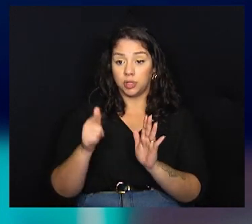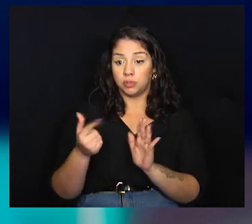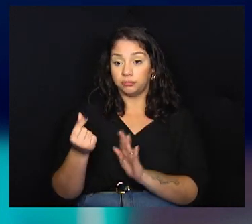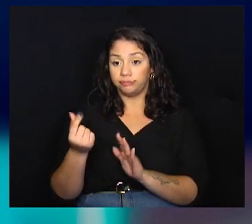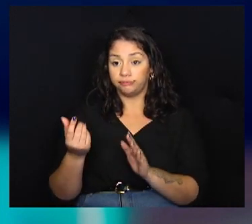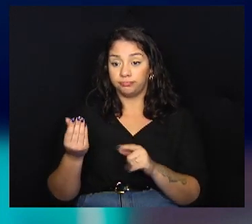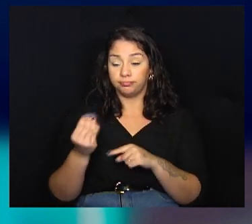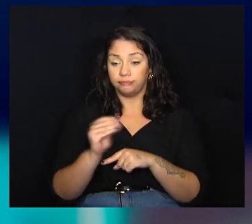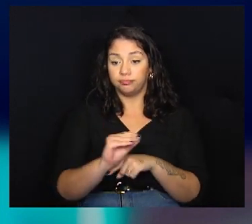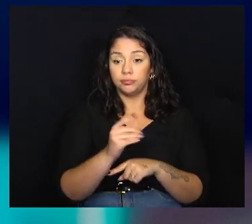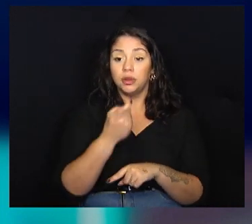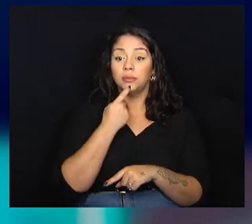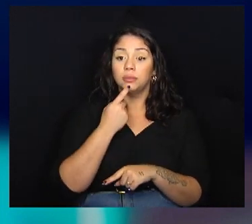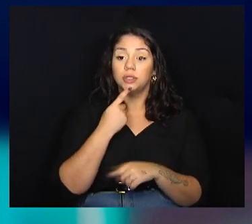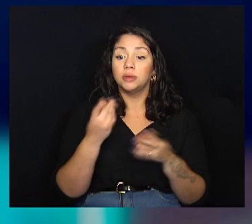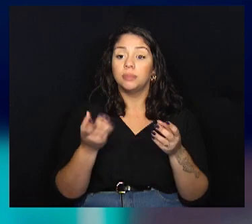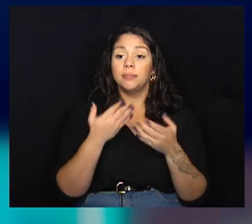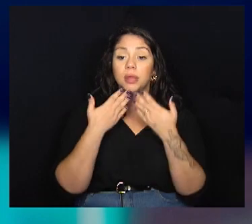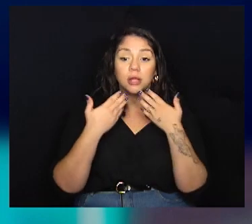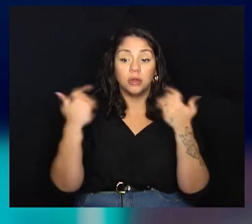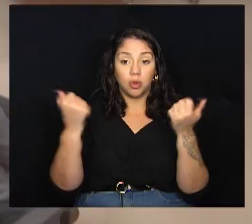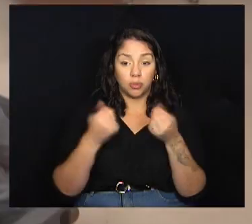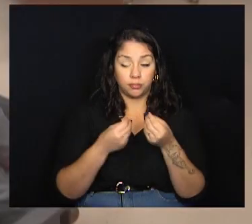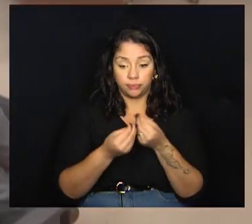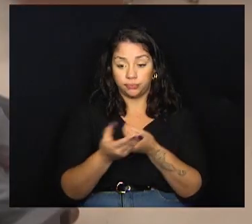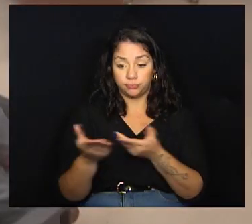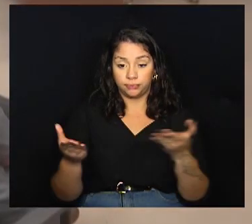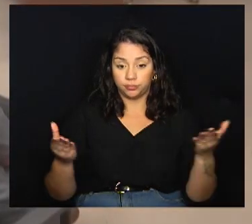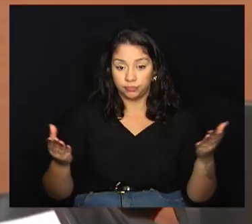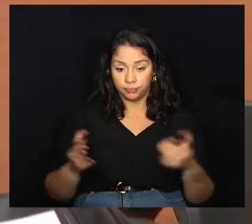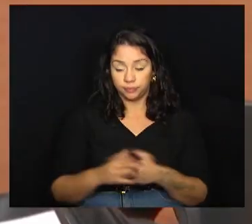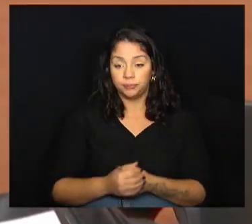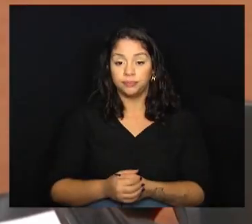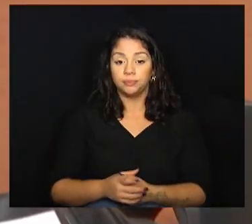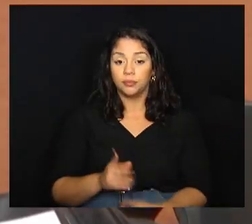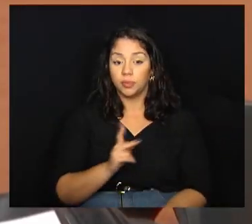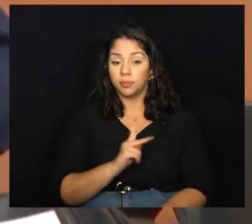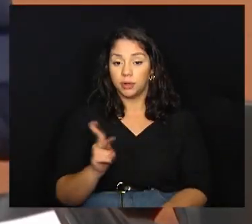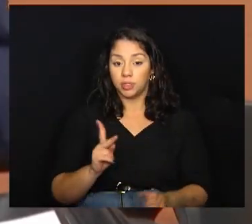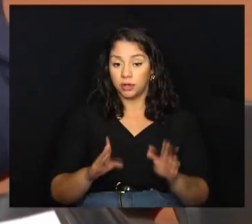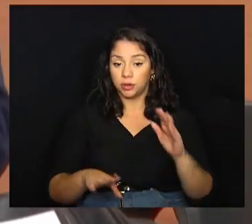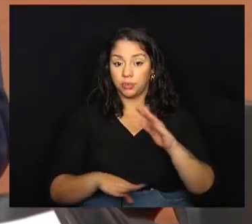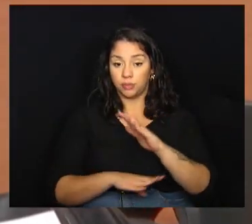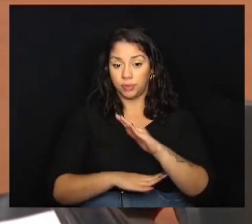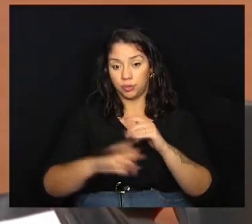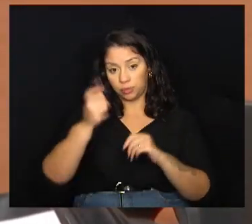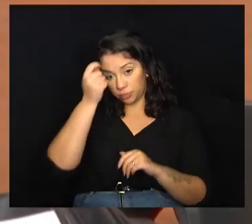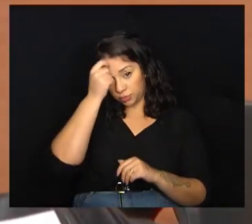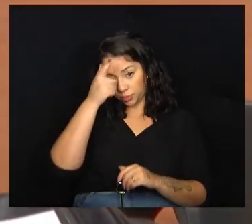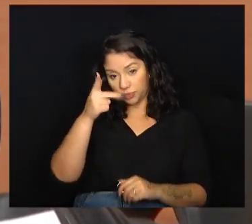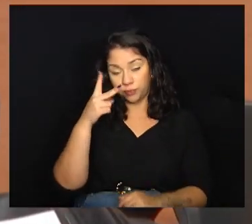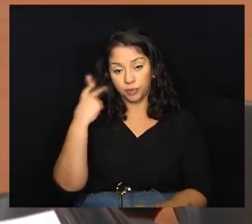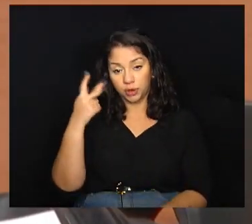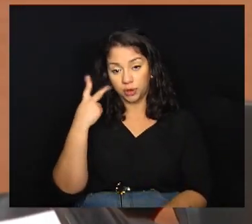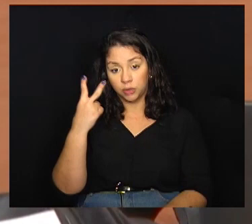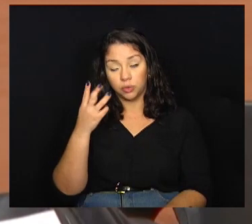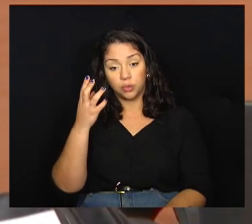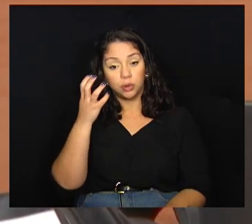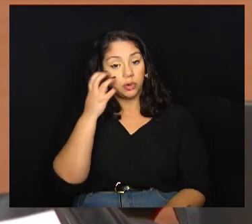poderia ser distribuída da melhor forma, da forma mais efetiva. O presidente da Comissão de Cultura, vereador Igor Diego,